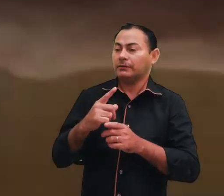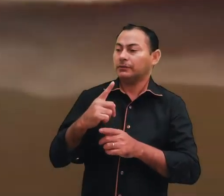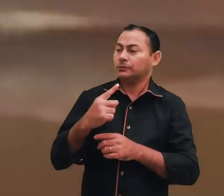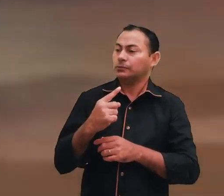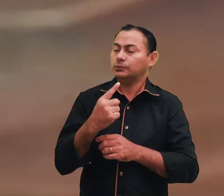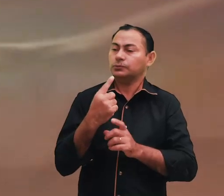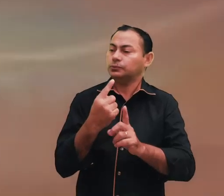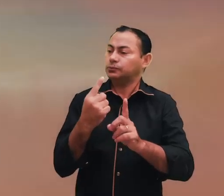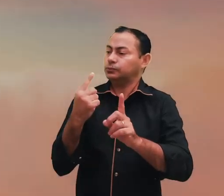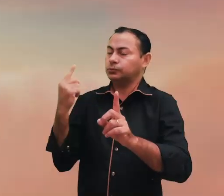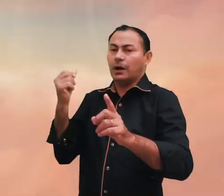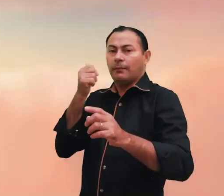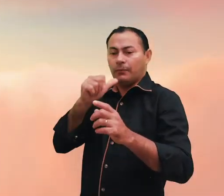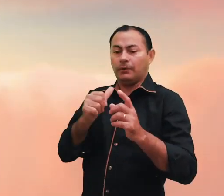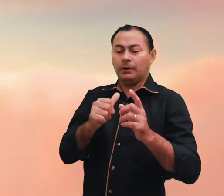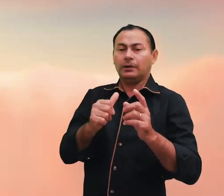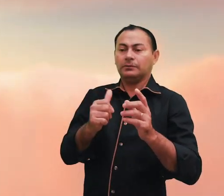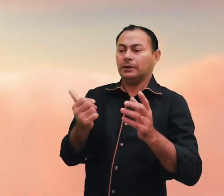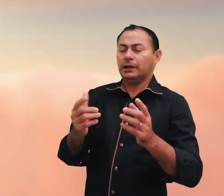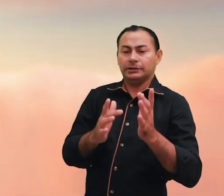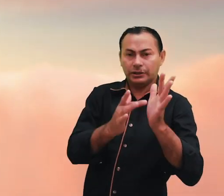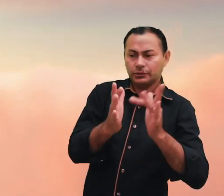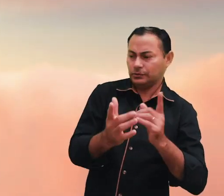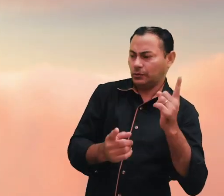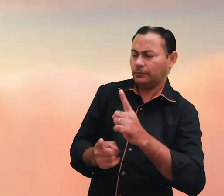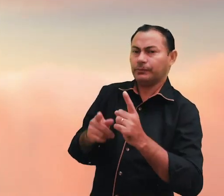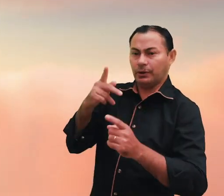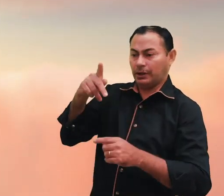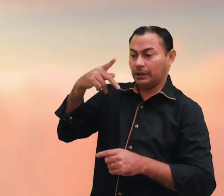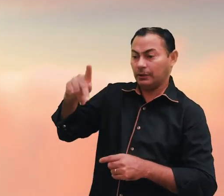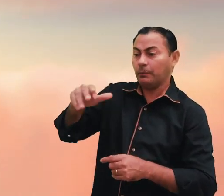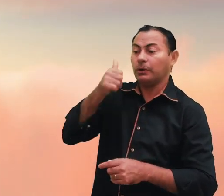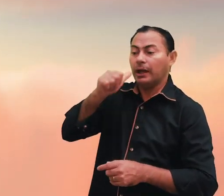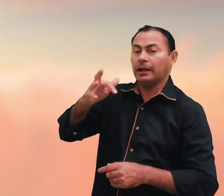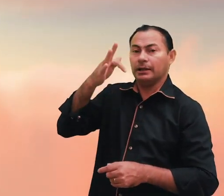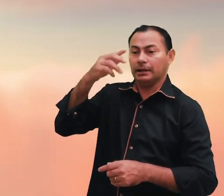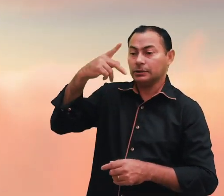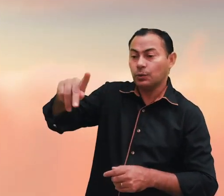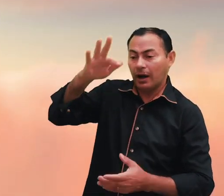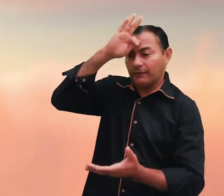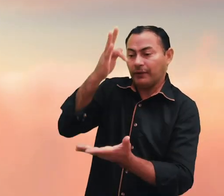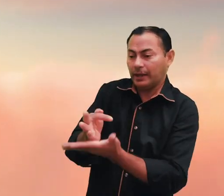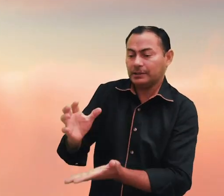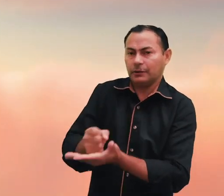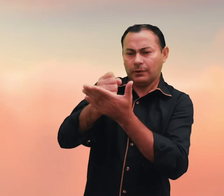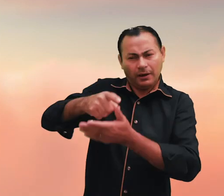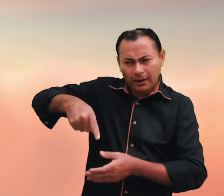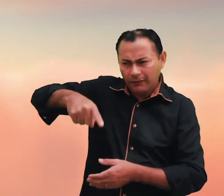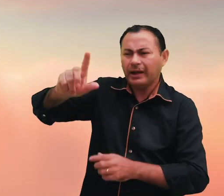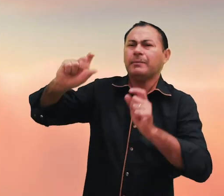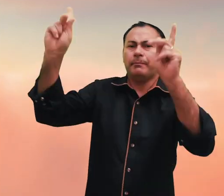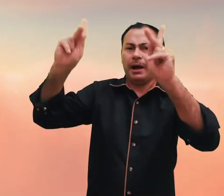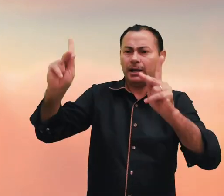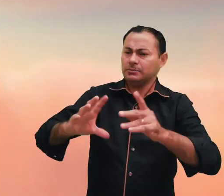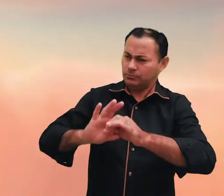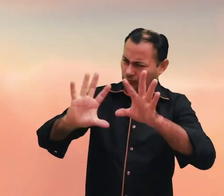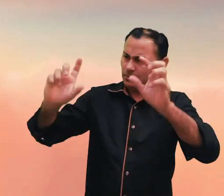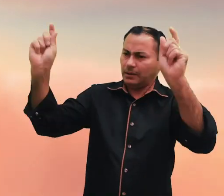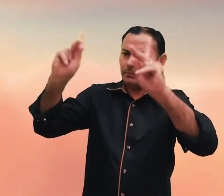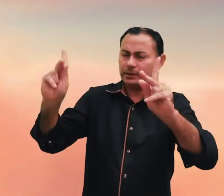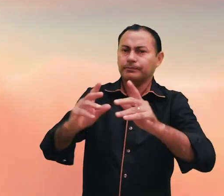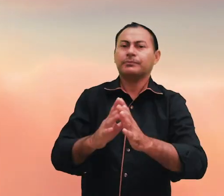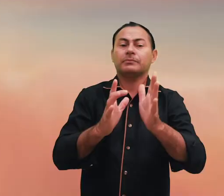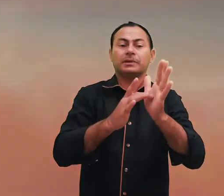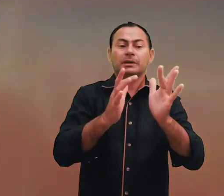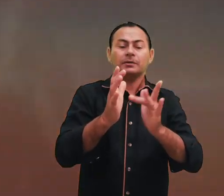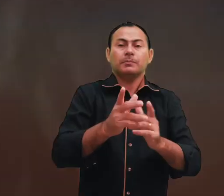embora, Jesus se voltou para ela e disse: "Sua fé a salvou. Vá em paz." Com